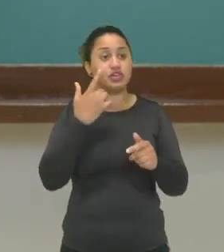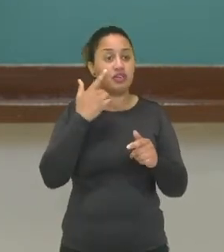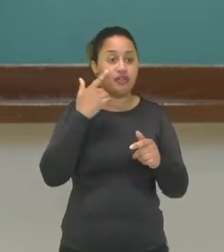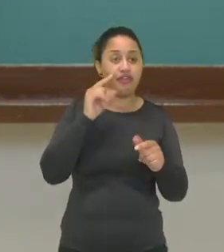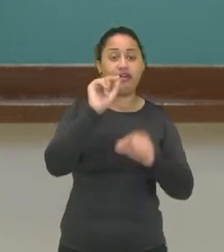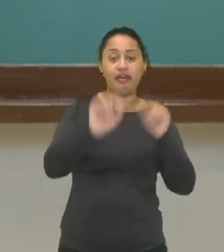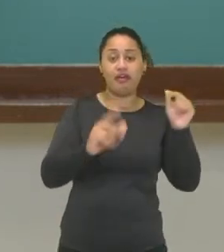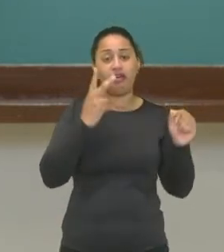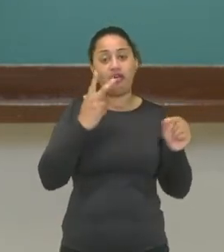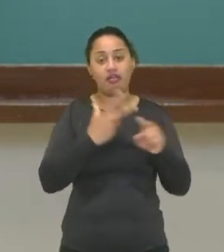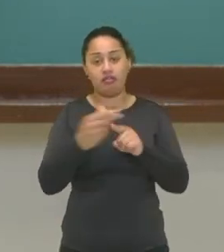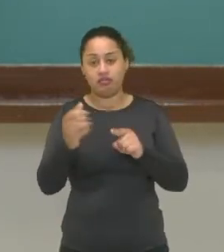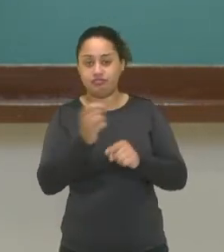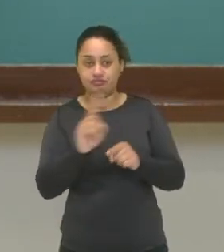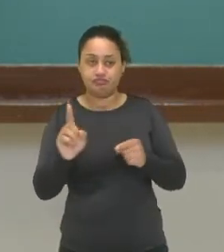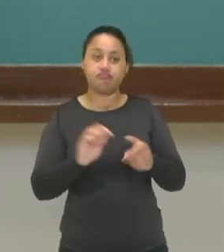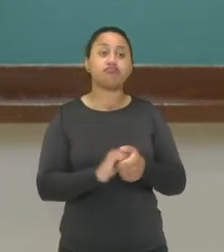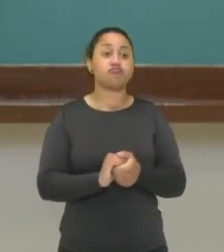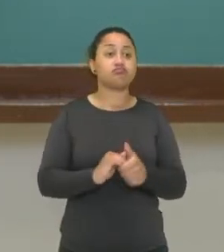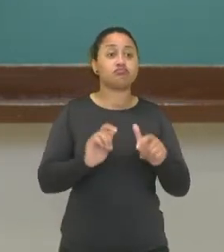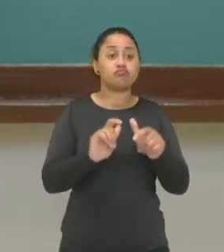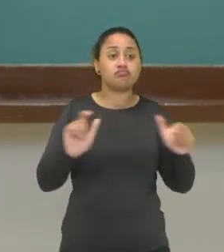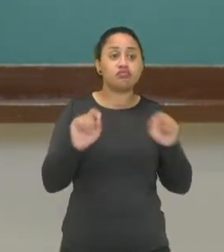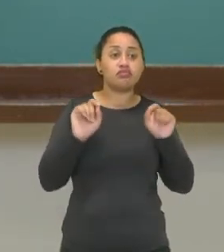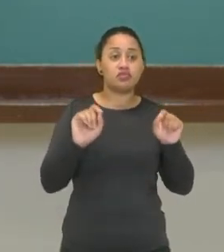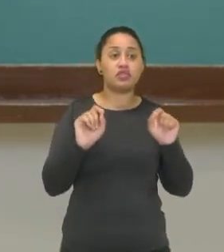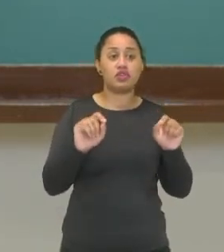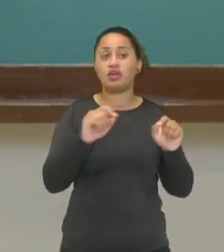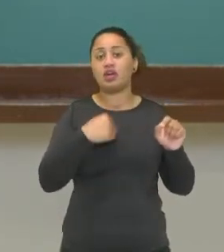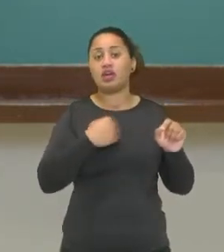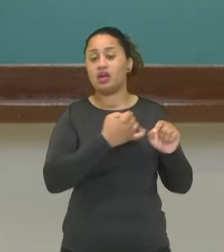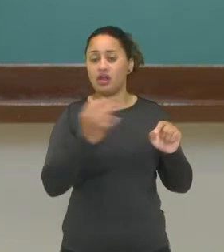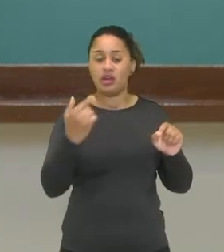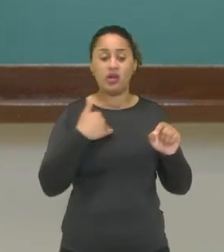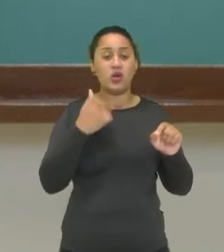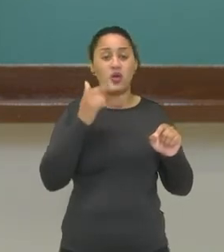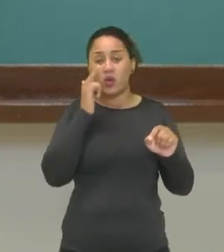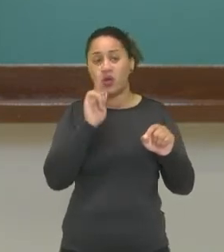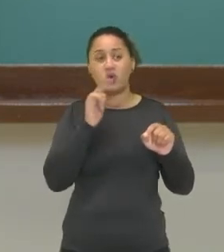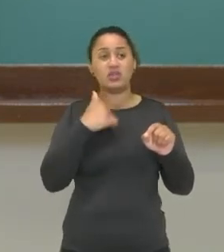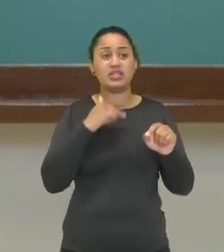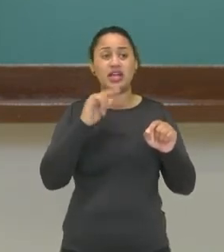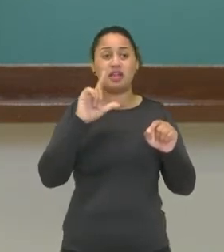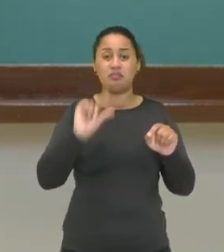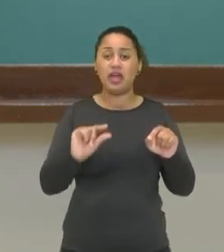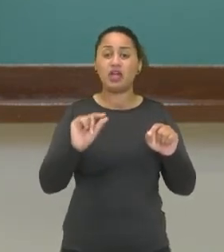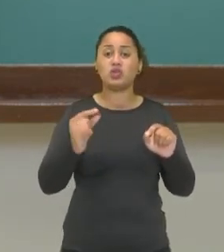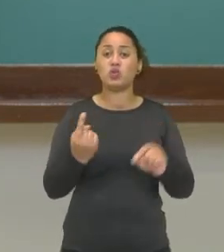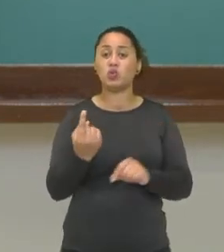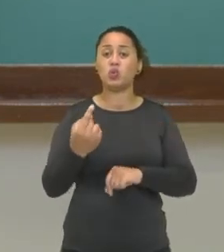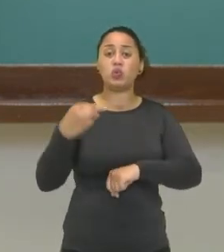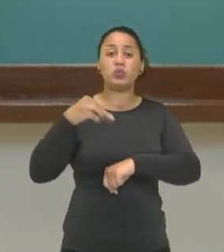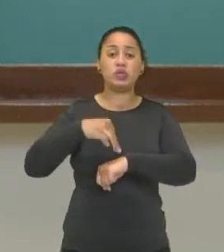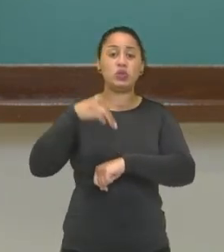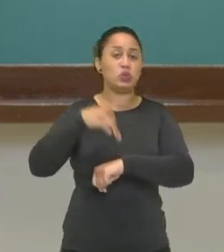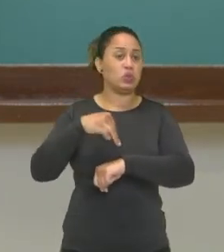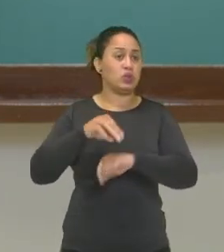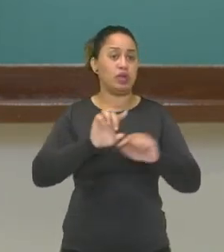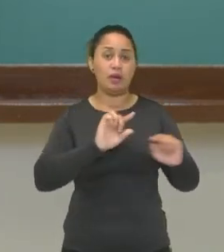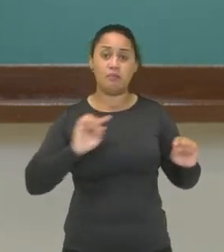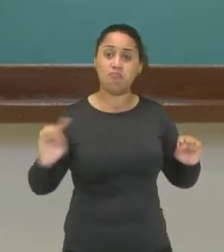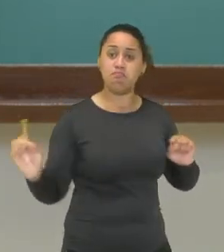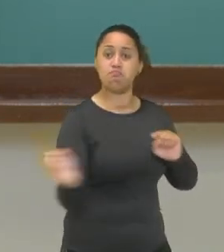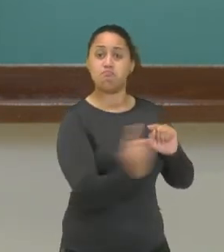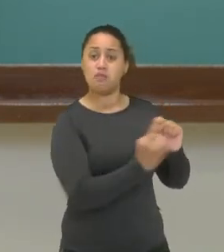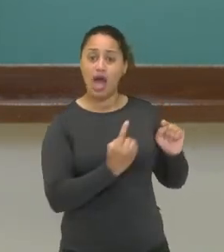pista. Normalmente, os atletas de ponta fazem isso abaixo de 1 minuto. Então, pense